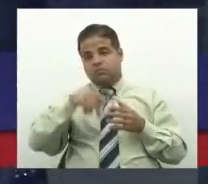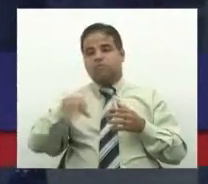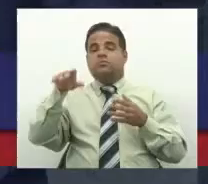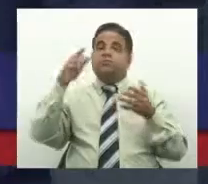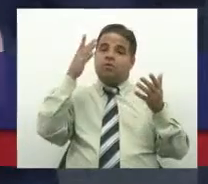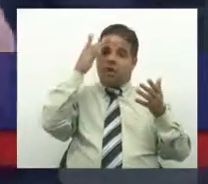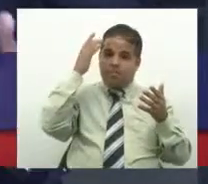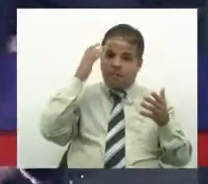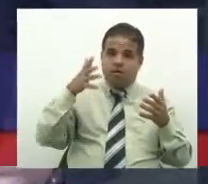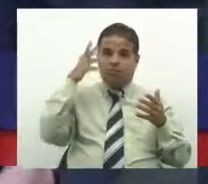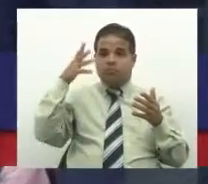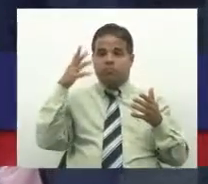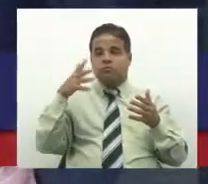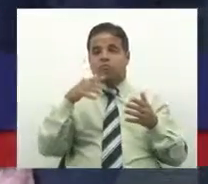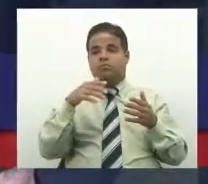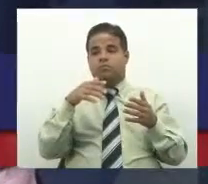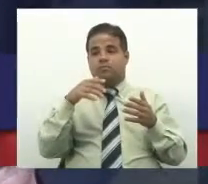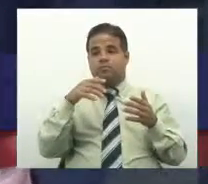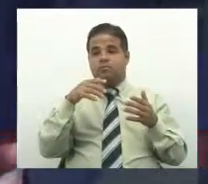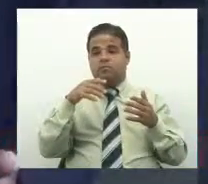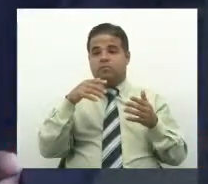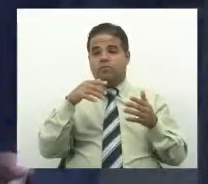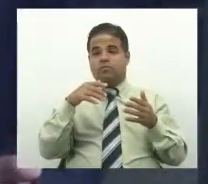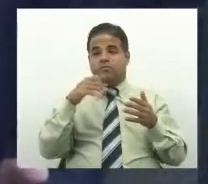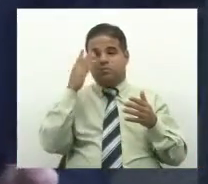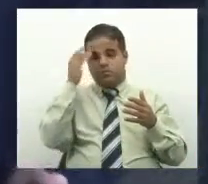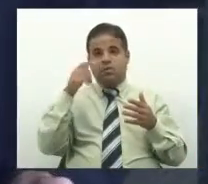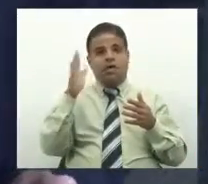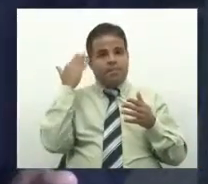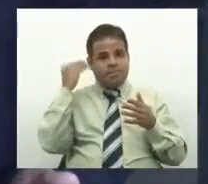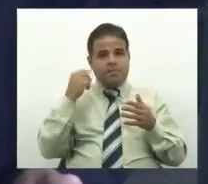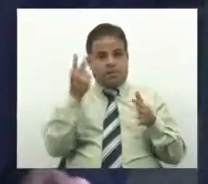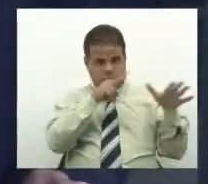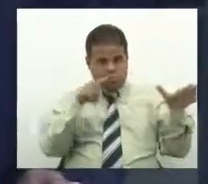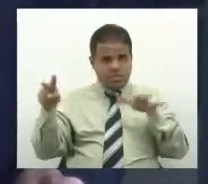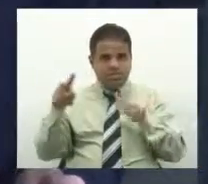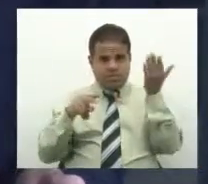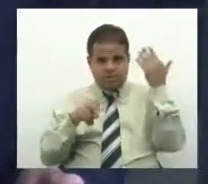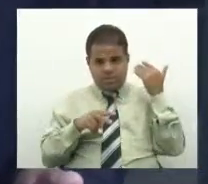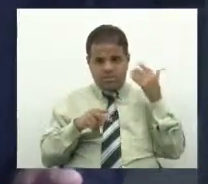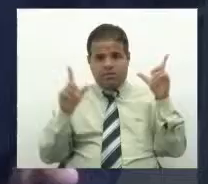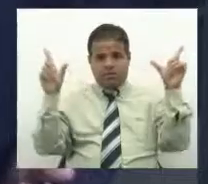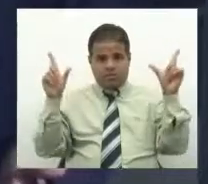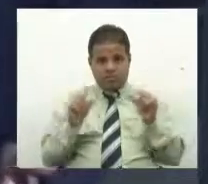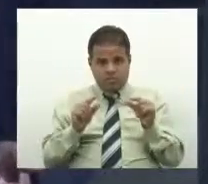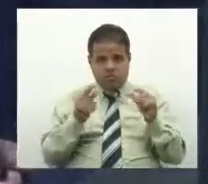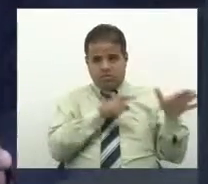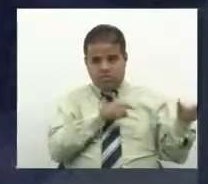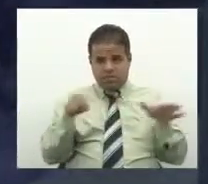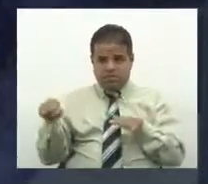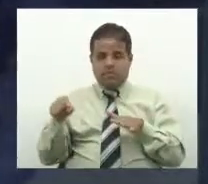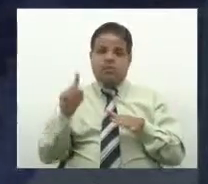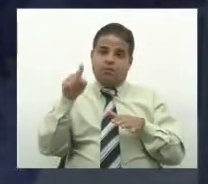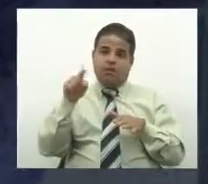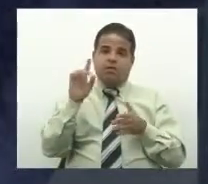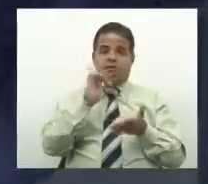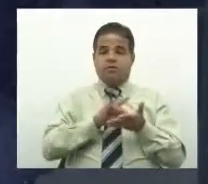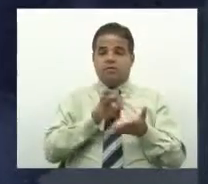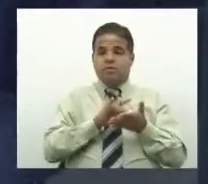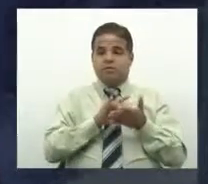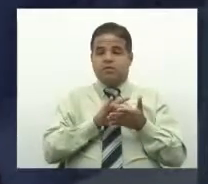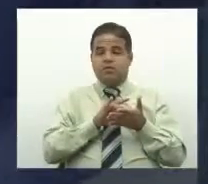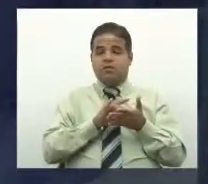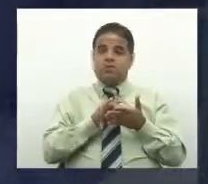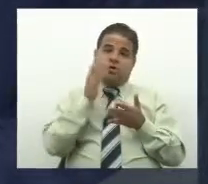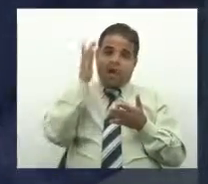amanhã. Na realidade, né, vereador, antes as audiências duravam cerca de 2 semanas. Com isso, vai reduzir praticamente 1 semana. Uma semana. Nós esperamos aqui